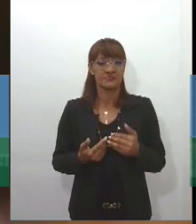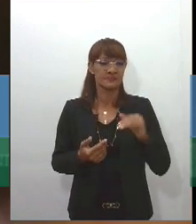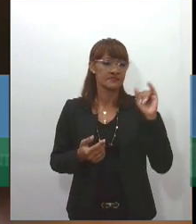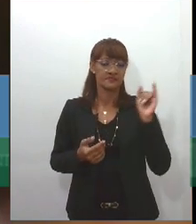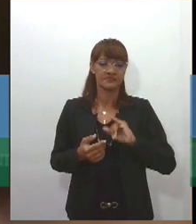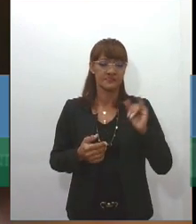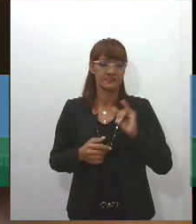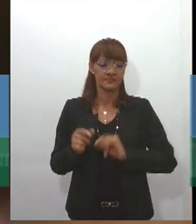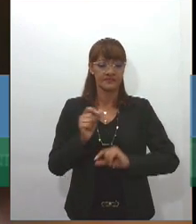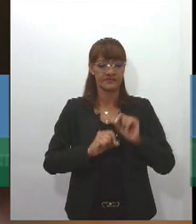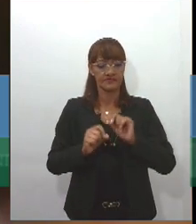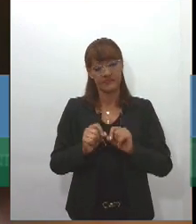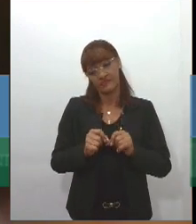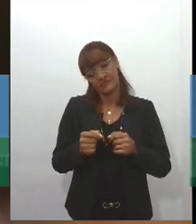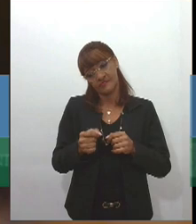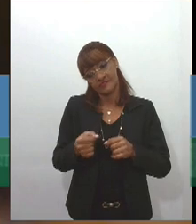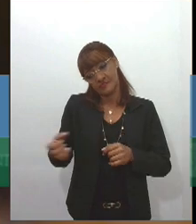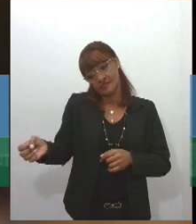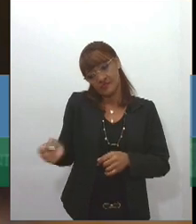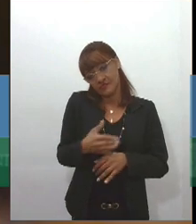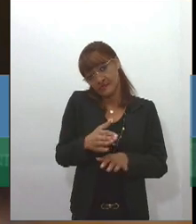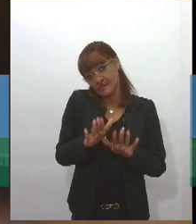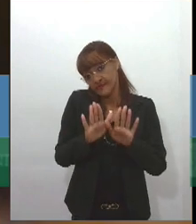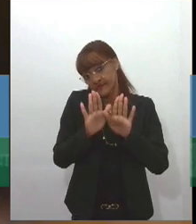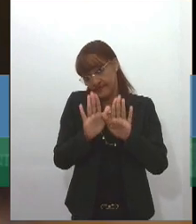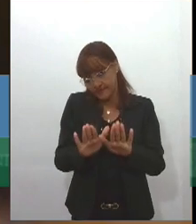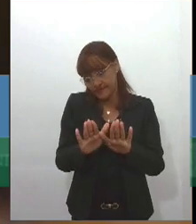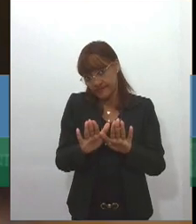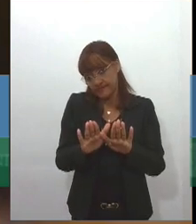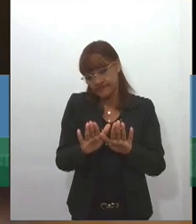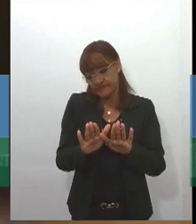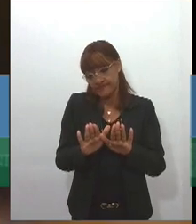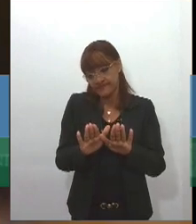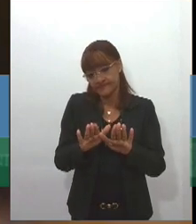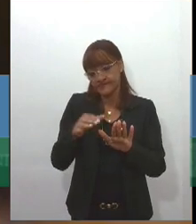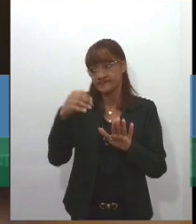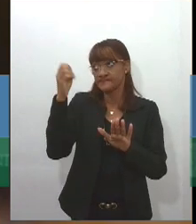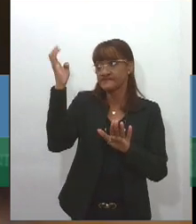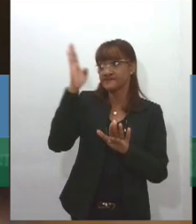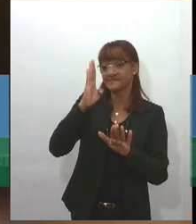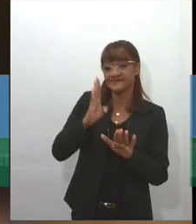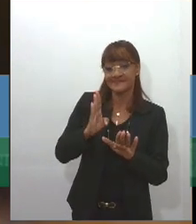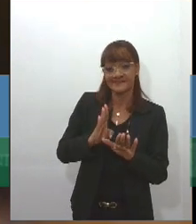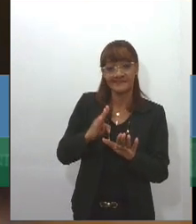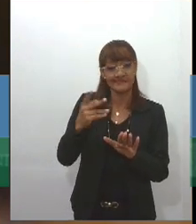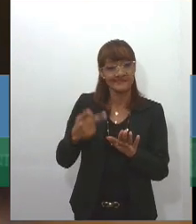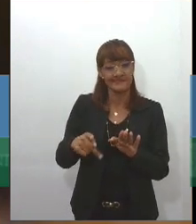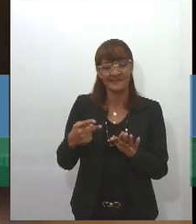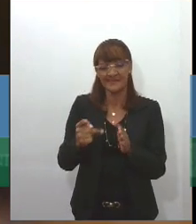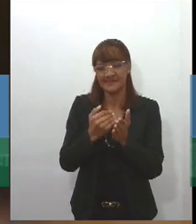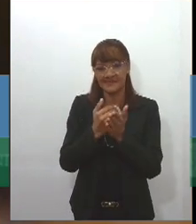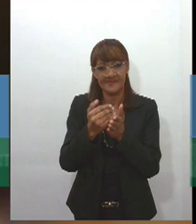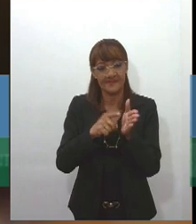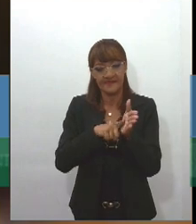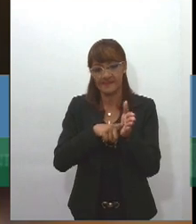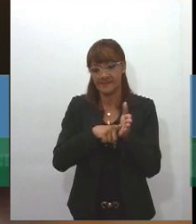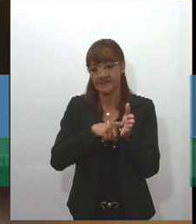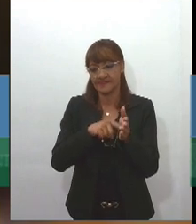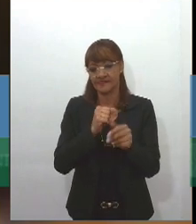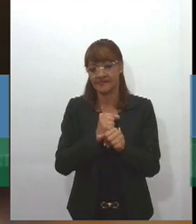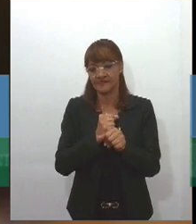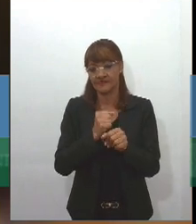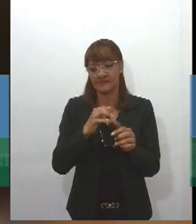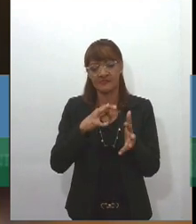inovação mas o Brasil vai ser um grande laboratório nenhum país no mundo usa split